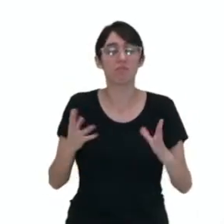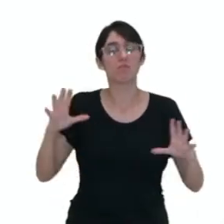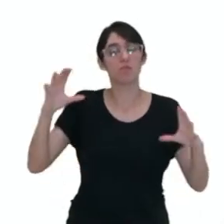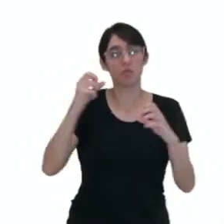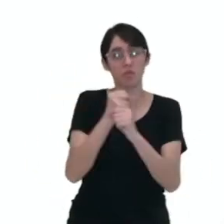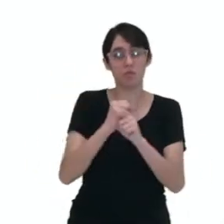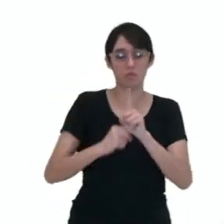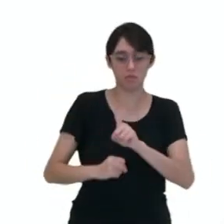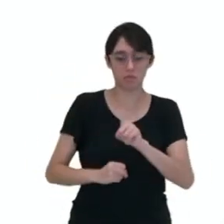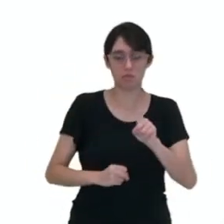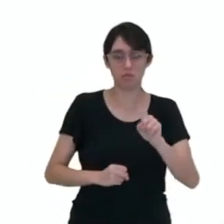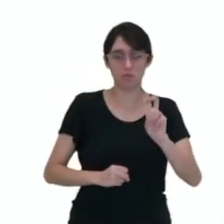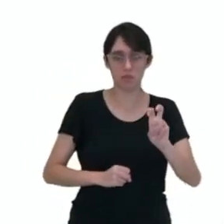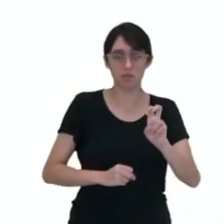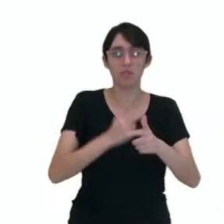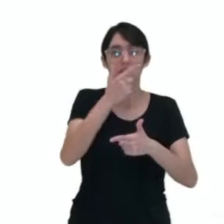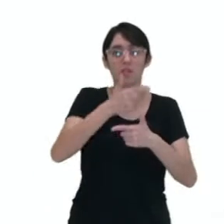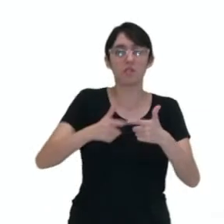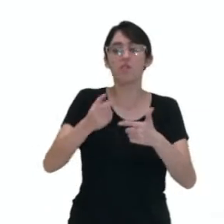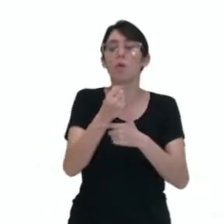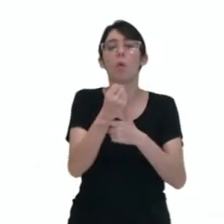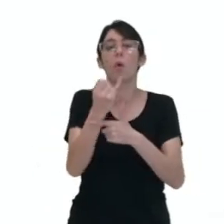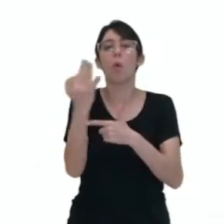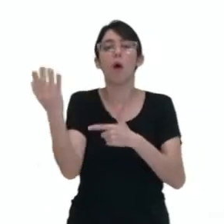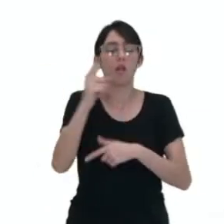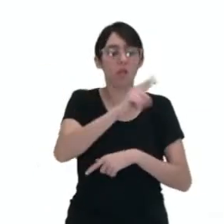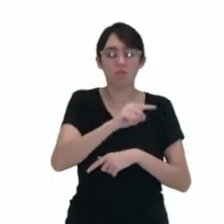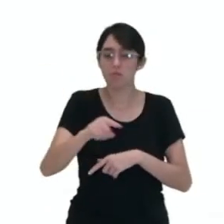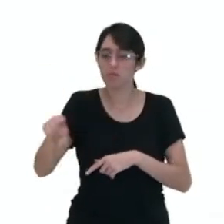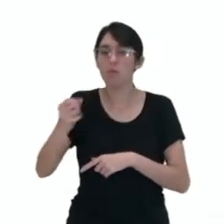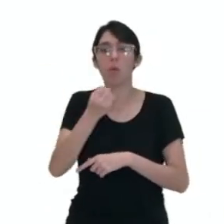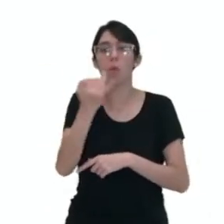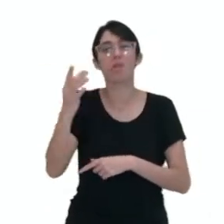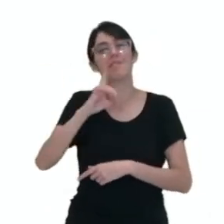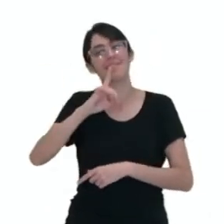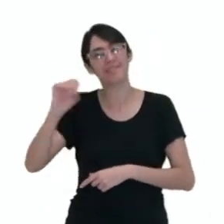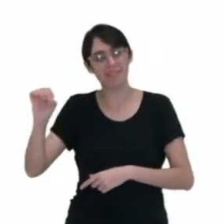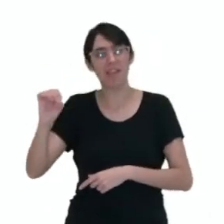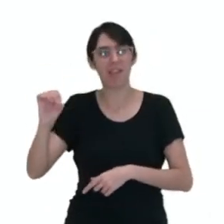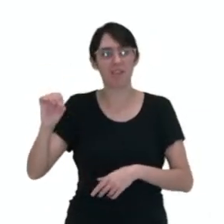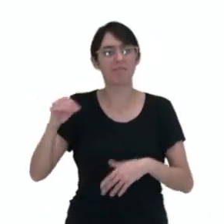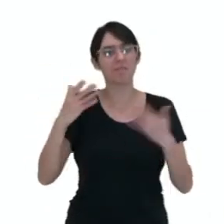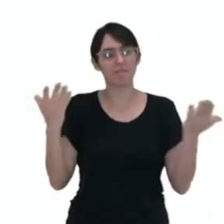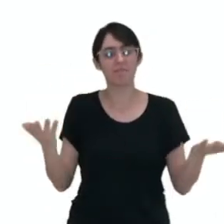e vou dividir pelo número de unidades fabricadas, que foi 100. Então,